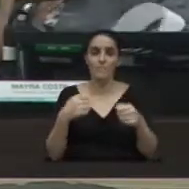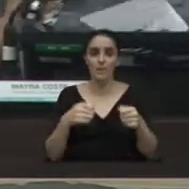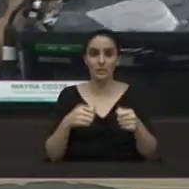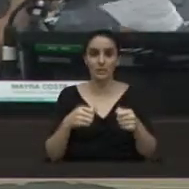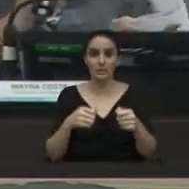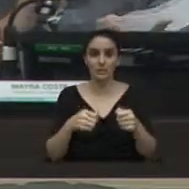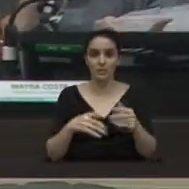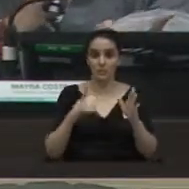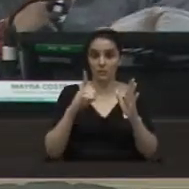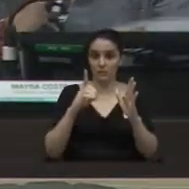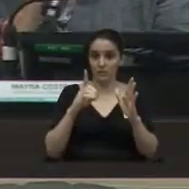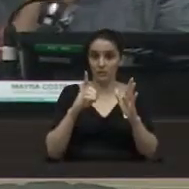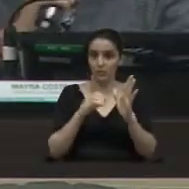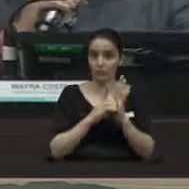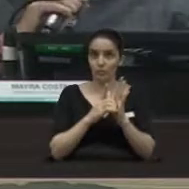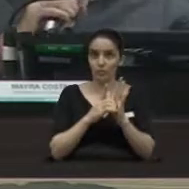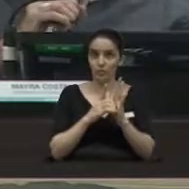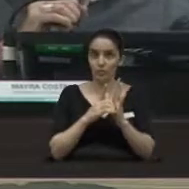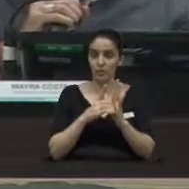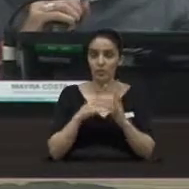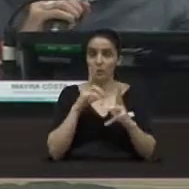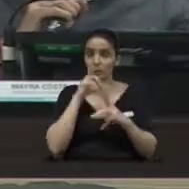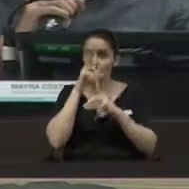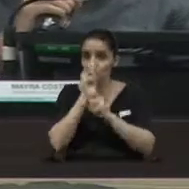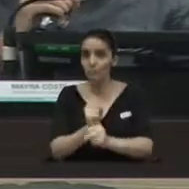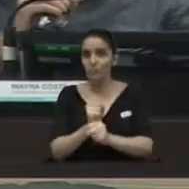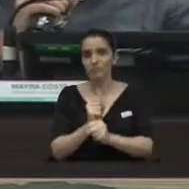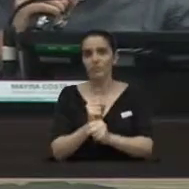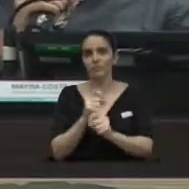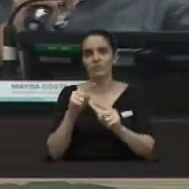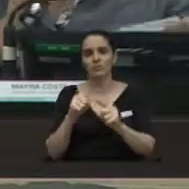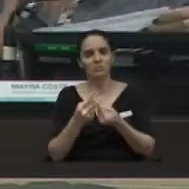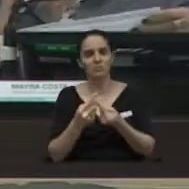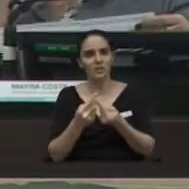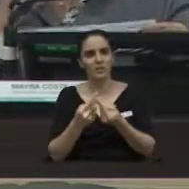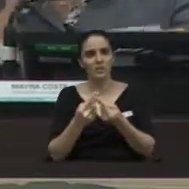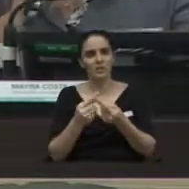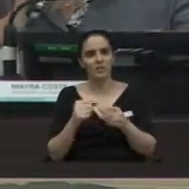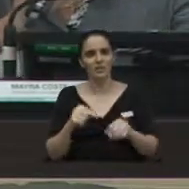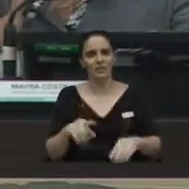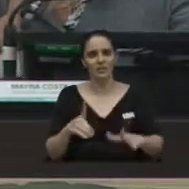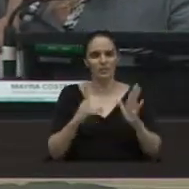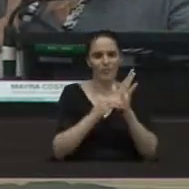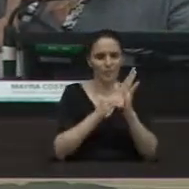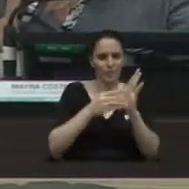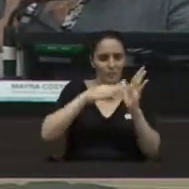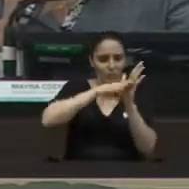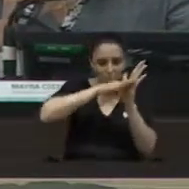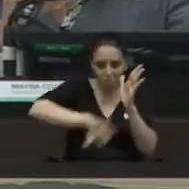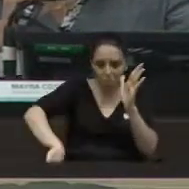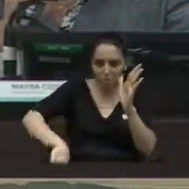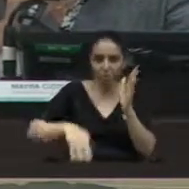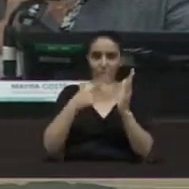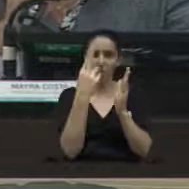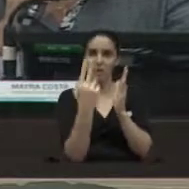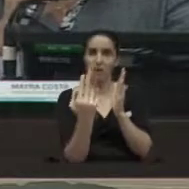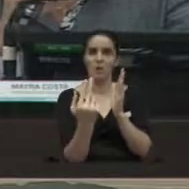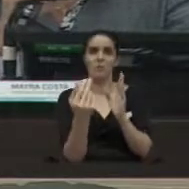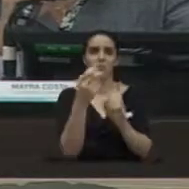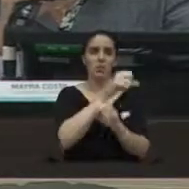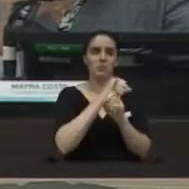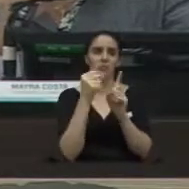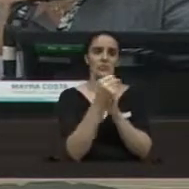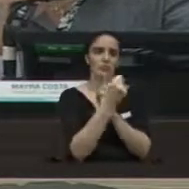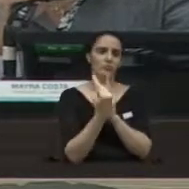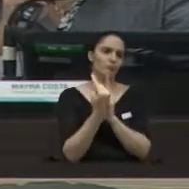adquiridos e não estar retrocedendo, e não este retrocesso social que não se enquadra nem